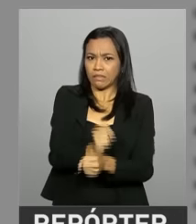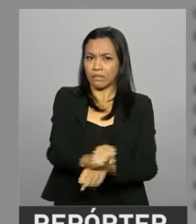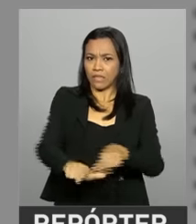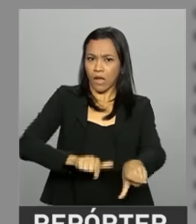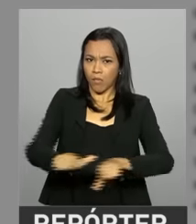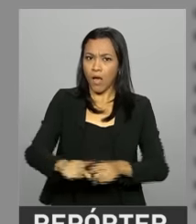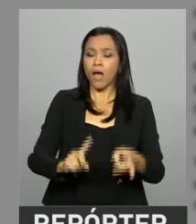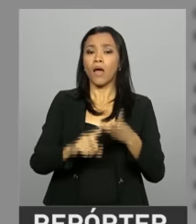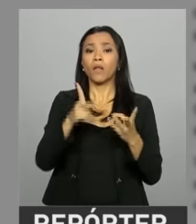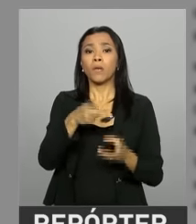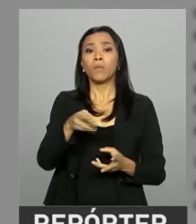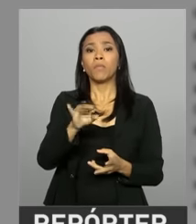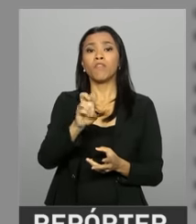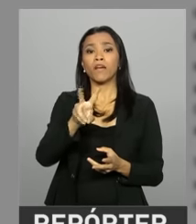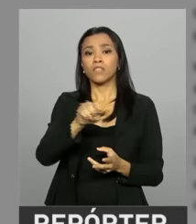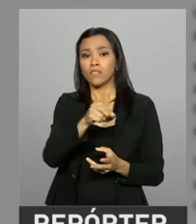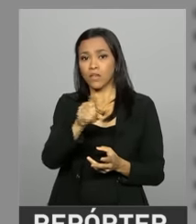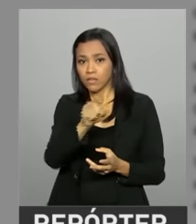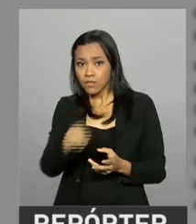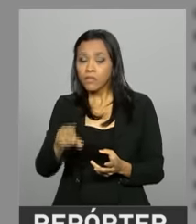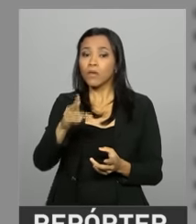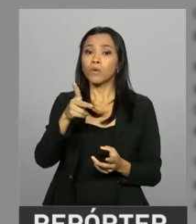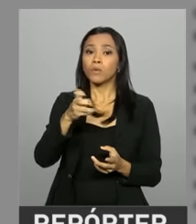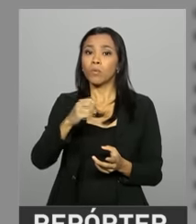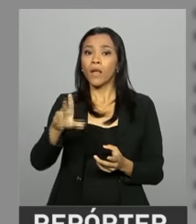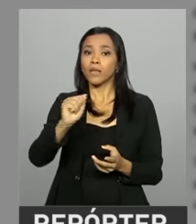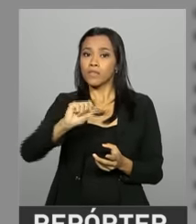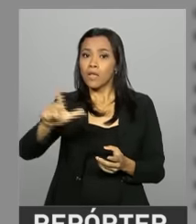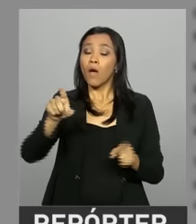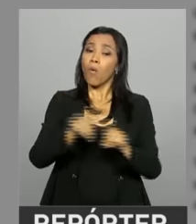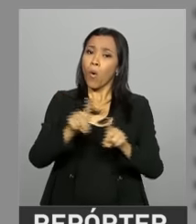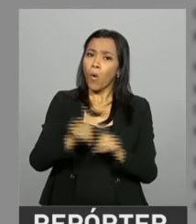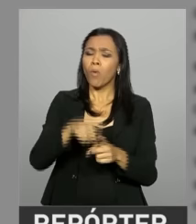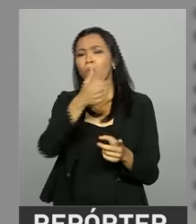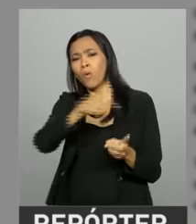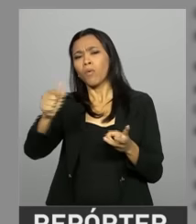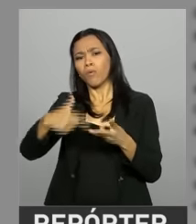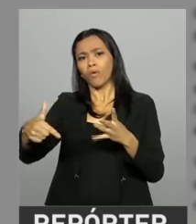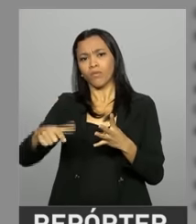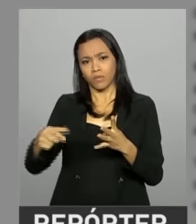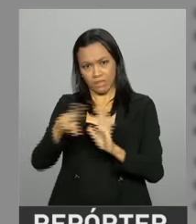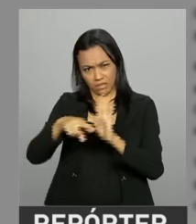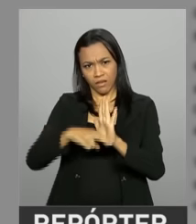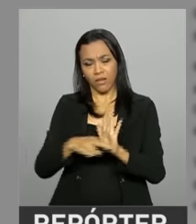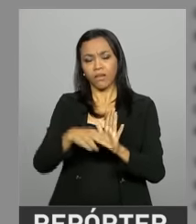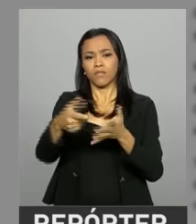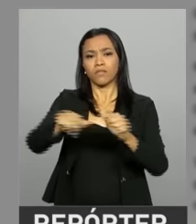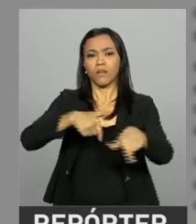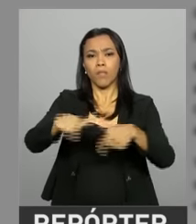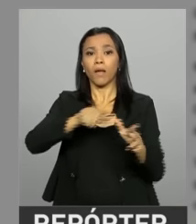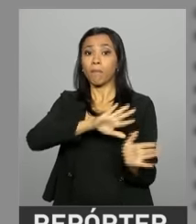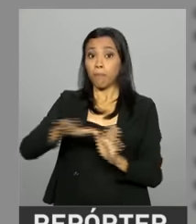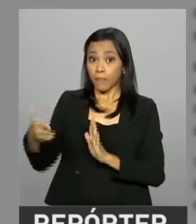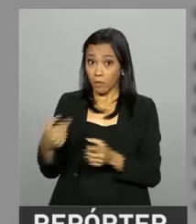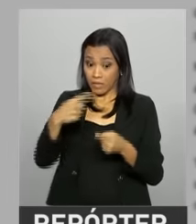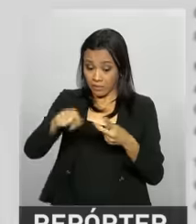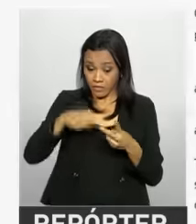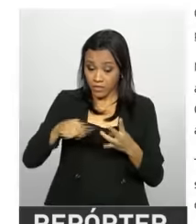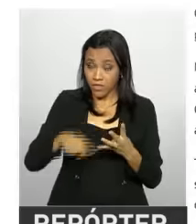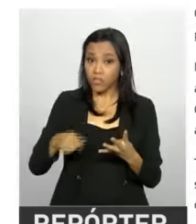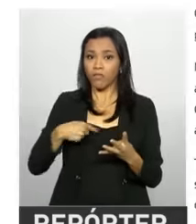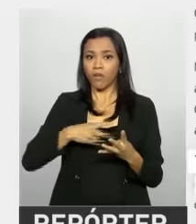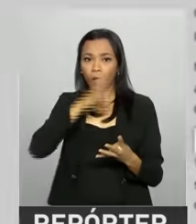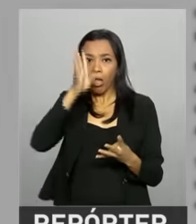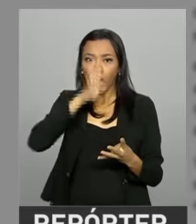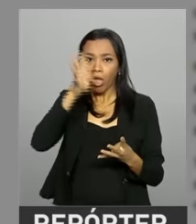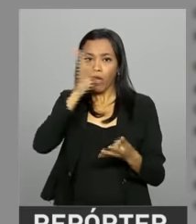do pral ou revogação da consolidação das leis trabalhistas segundo o planalto esses esses fatos Eles foram atribuídos de forma